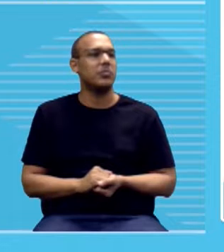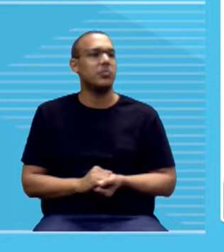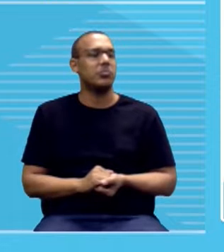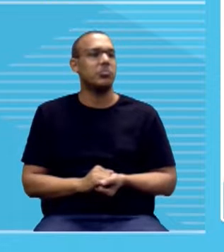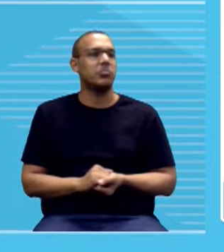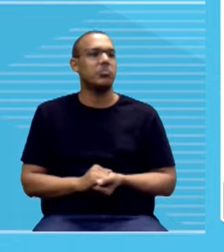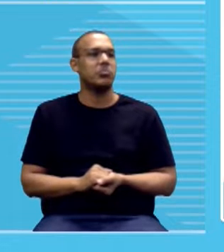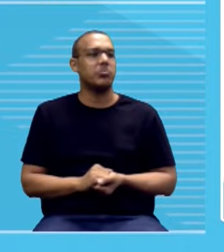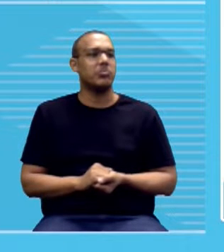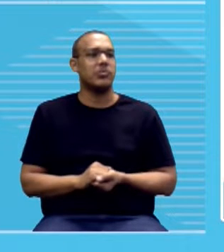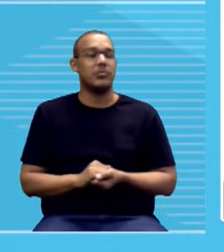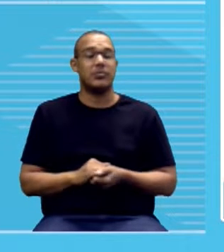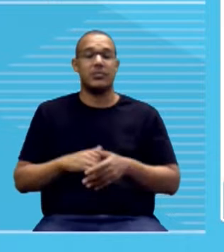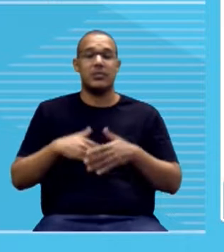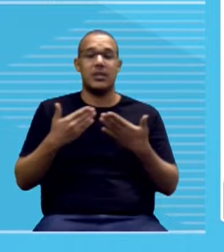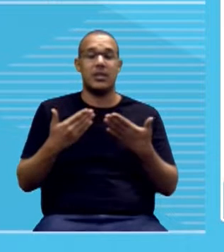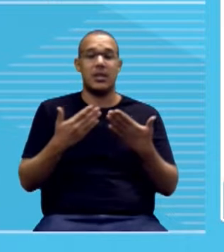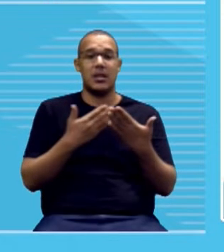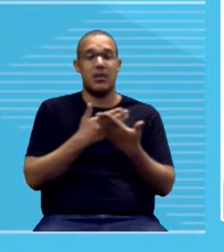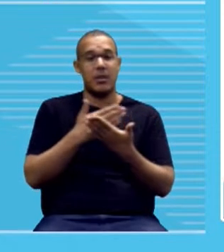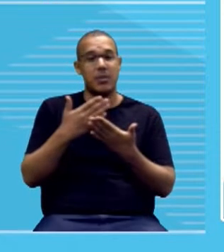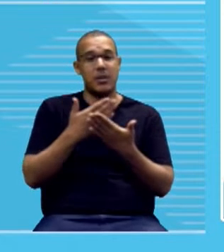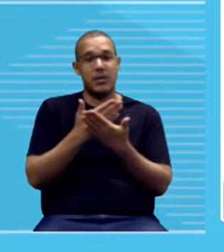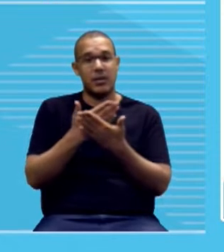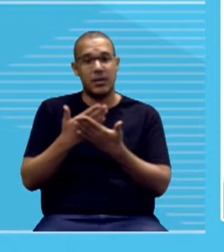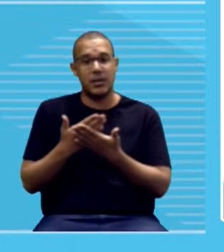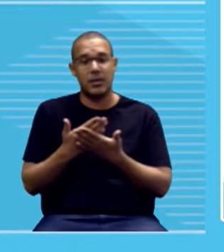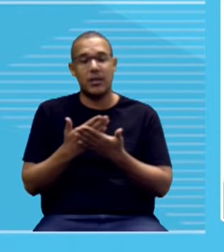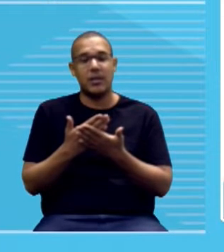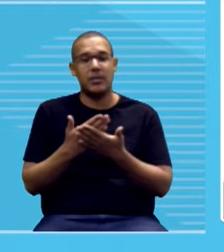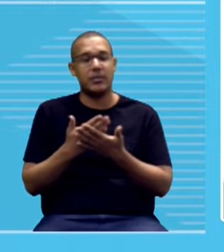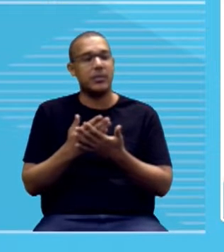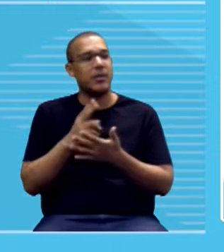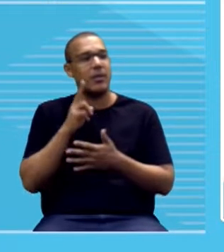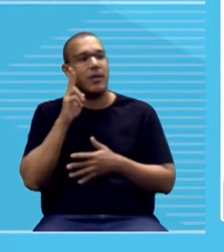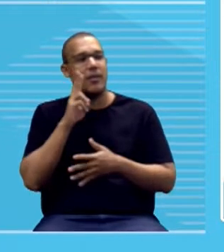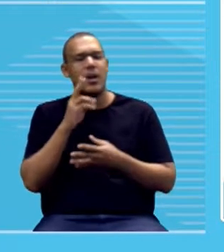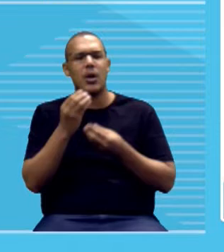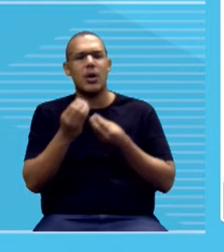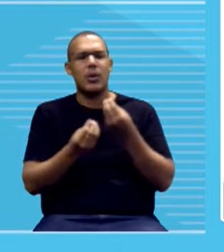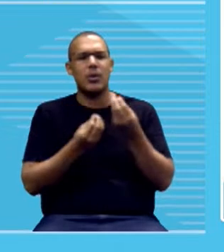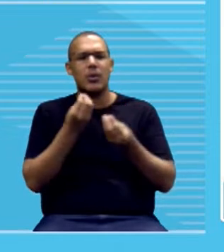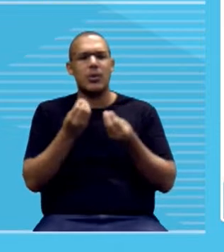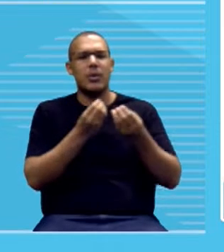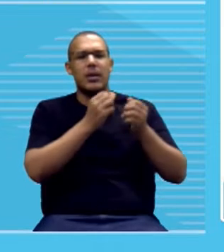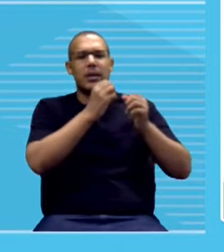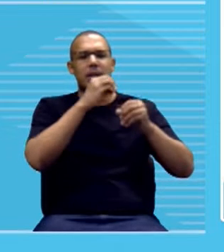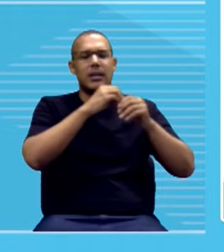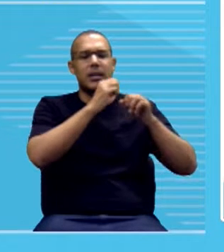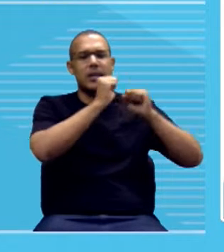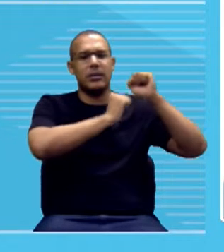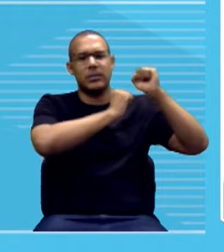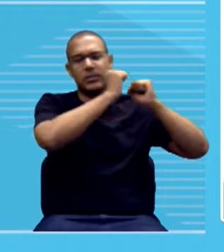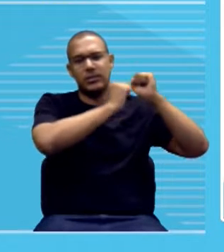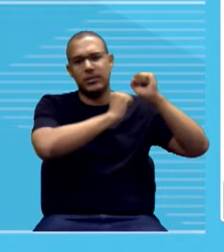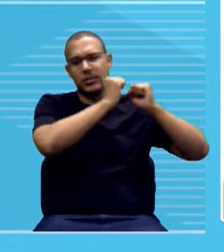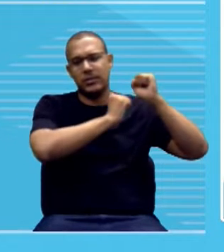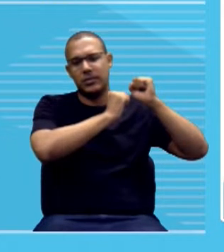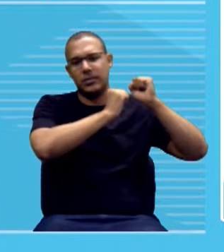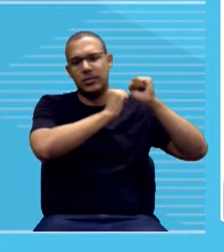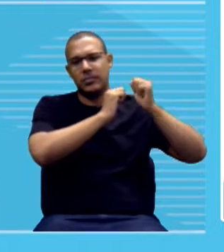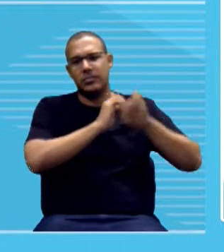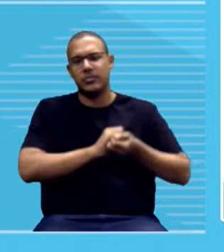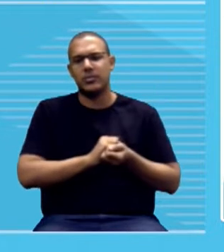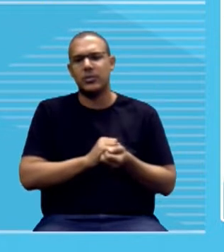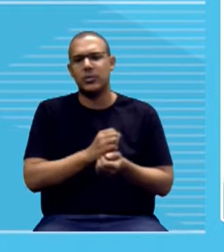Certo. E aí, nessa primeira parte da aula, a gente vai dar uma olhada de como é que funciona as usinas, certo? Como é que funcionam